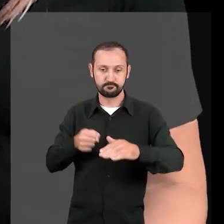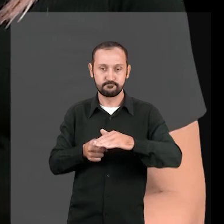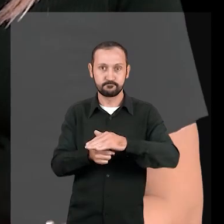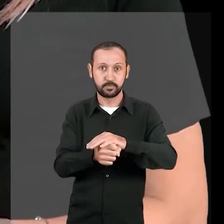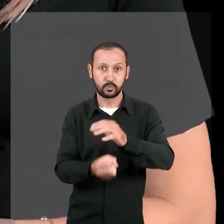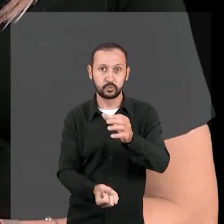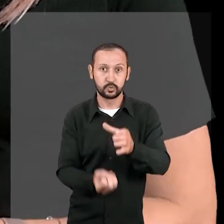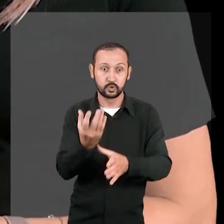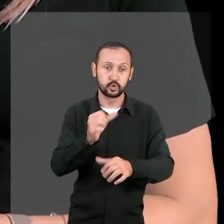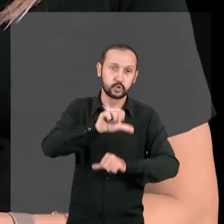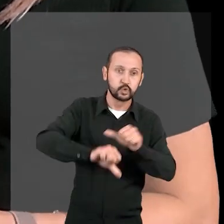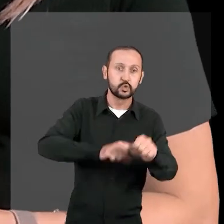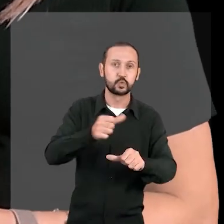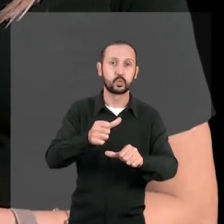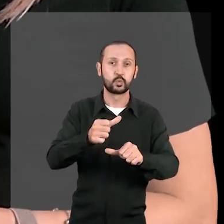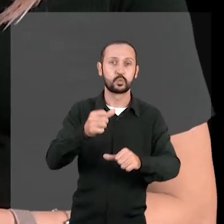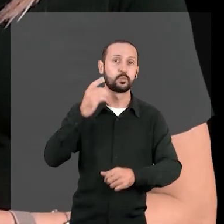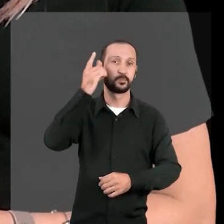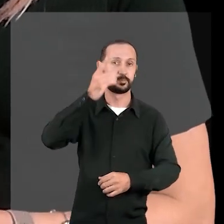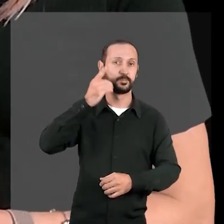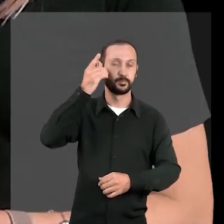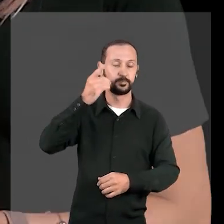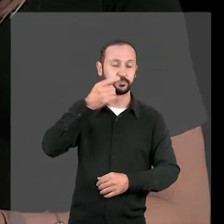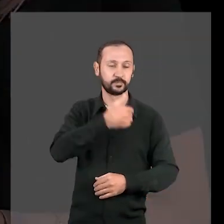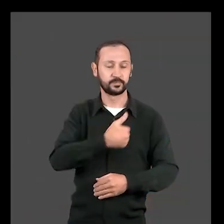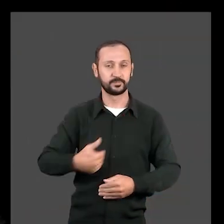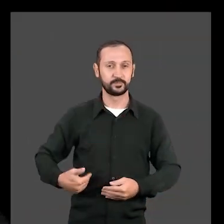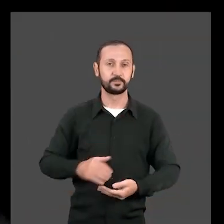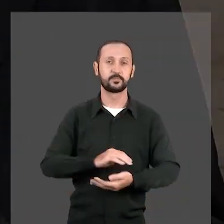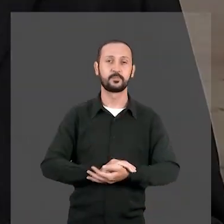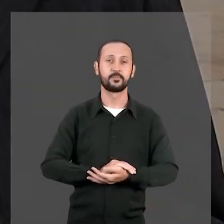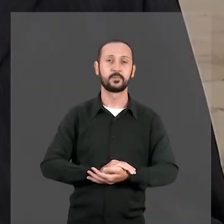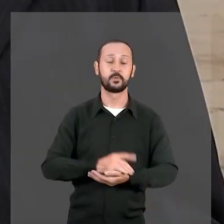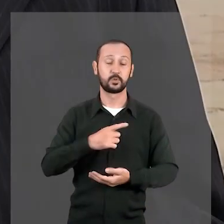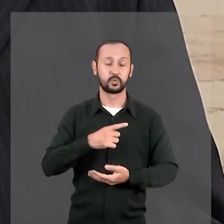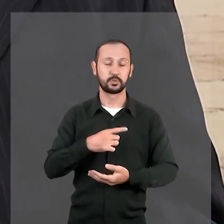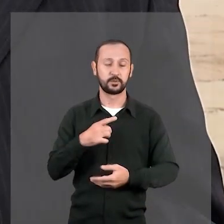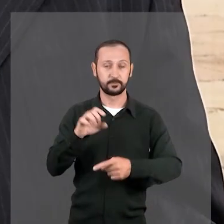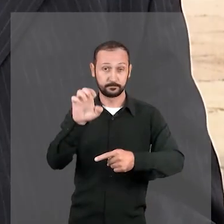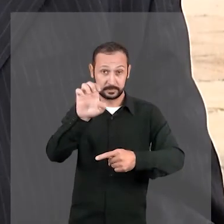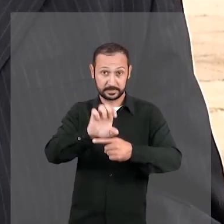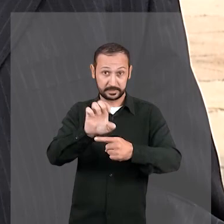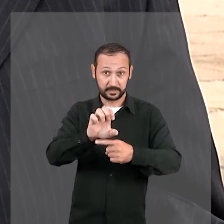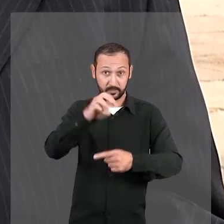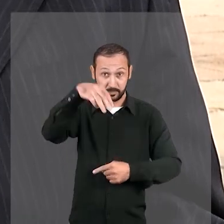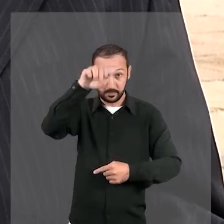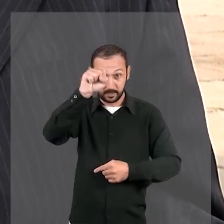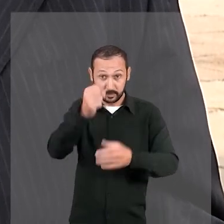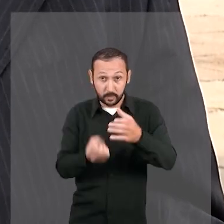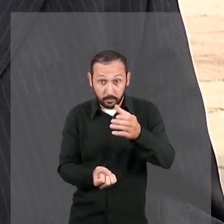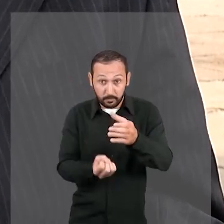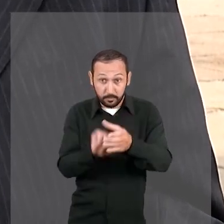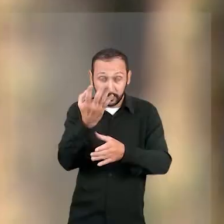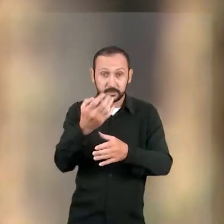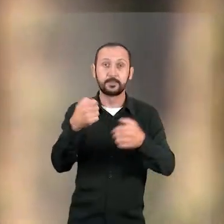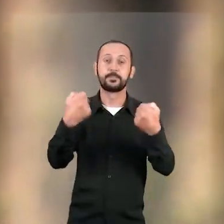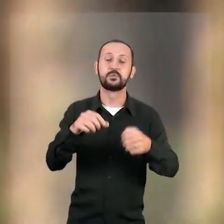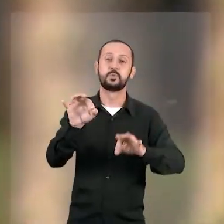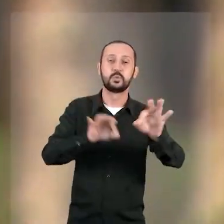tornaram oficialmente deputados estaduais. Para a instalação do Estado, foi